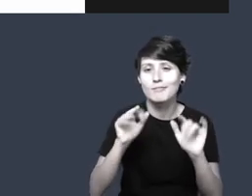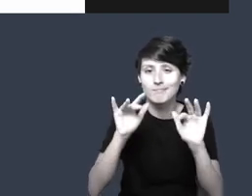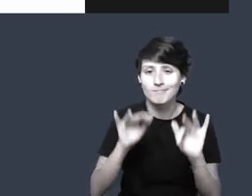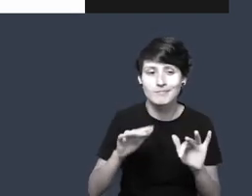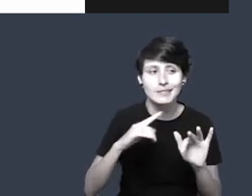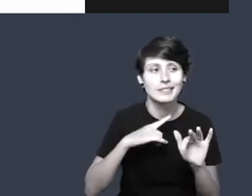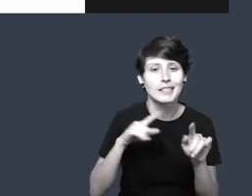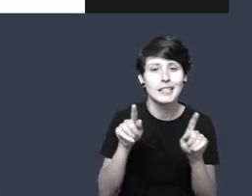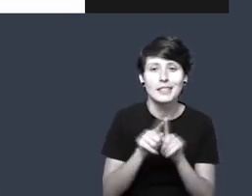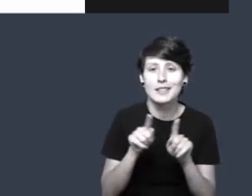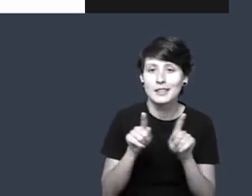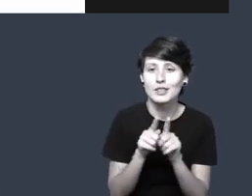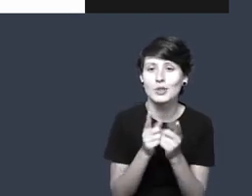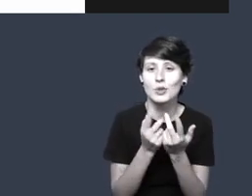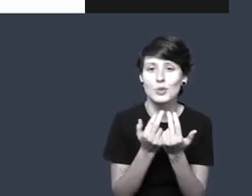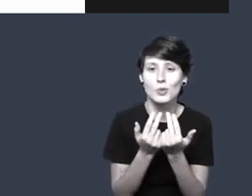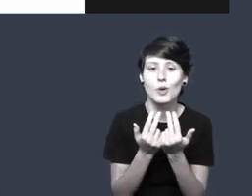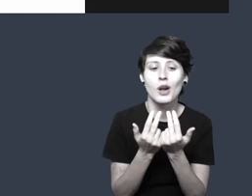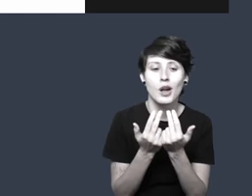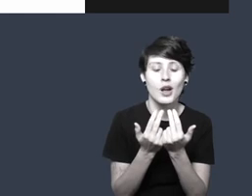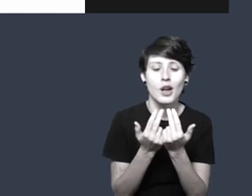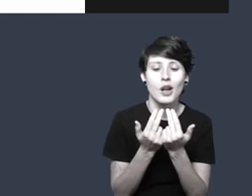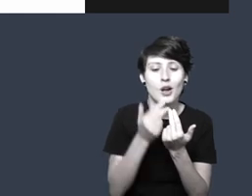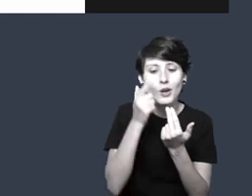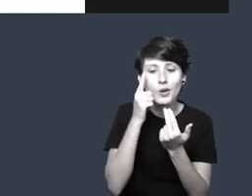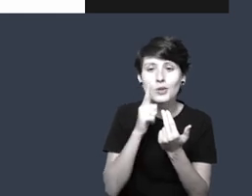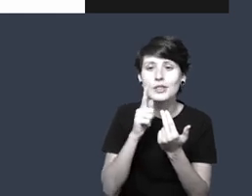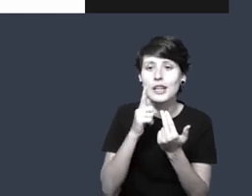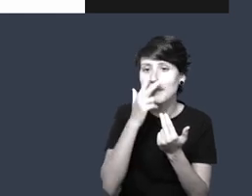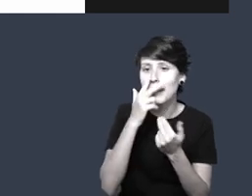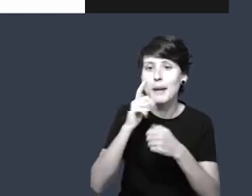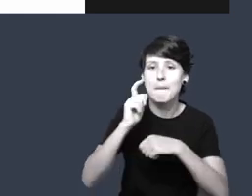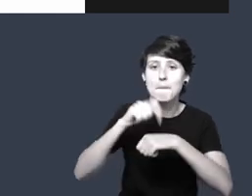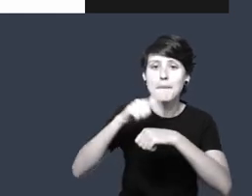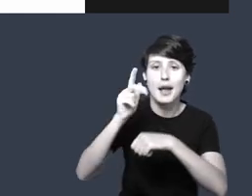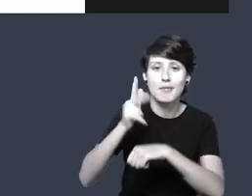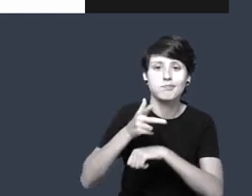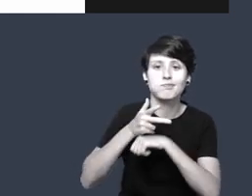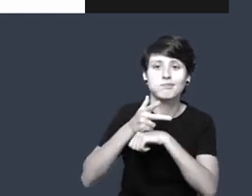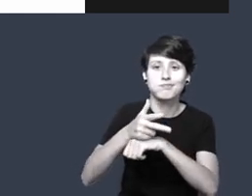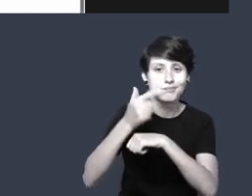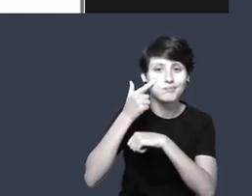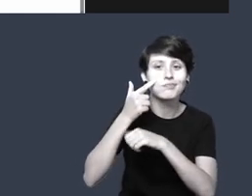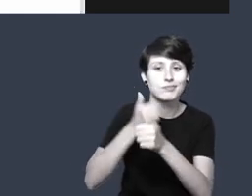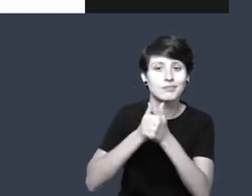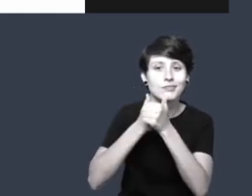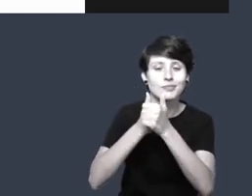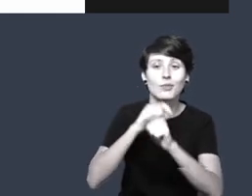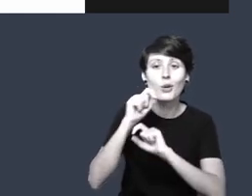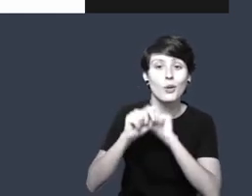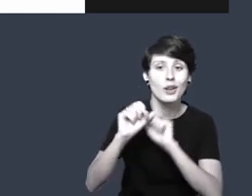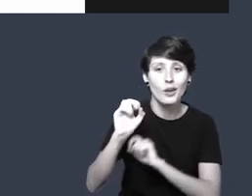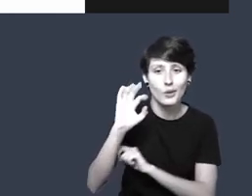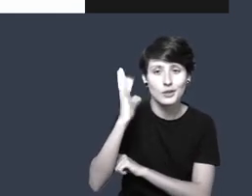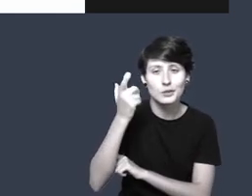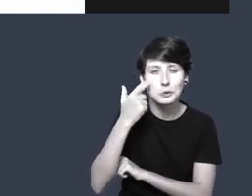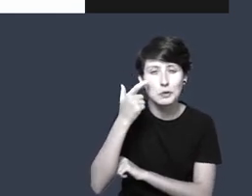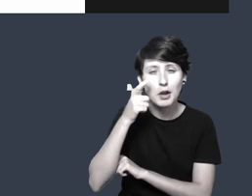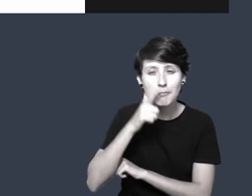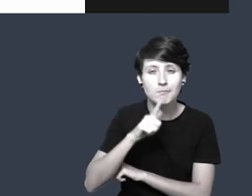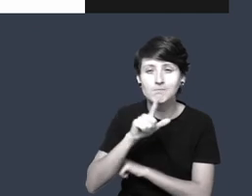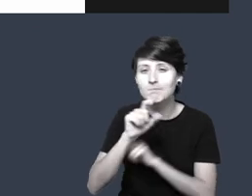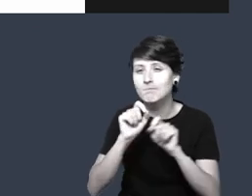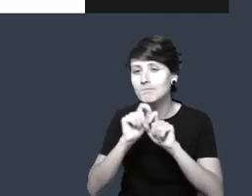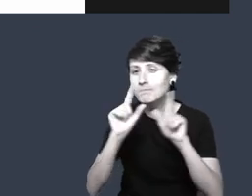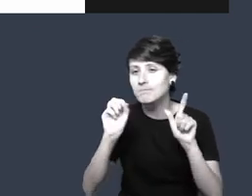eu digo assim, que é você apertar o botão, né? E aí você vê o que está acontecendo. Peraí, deixa eu ver se vai entrar aqui. Talvez